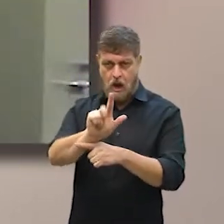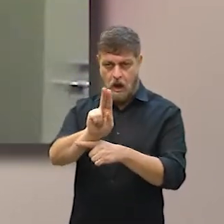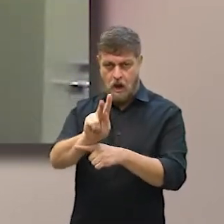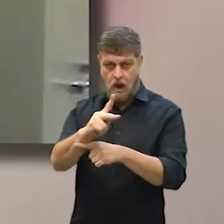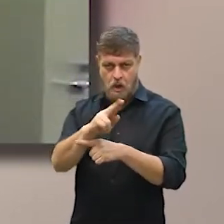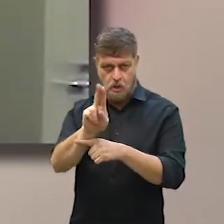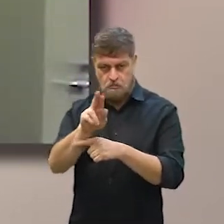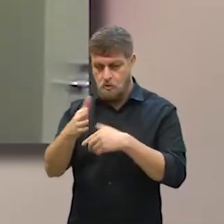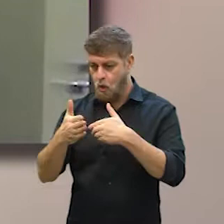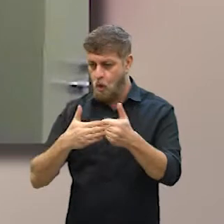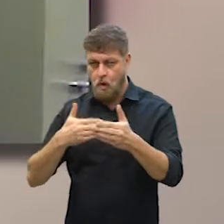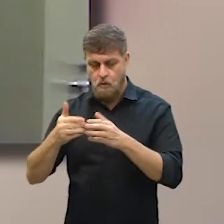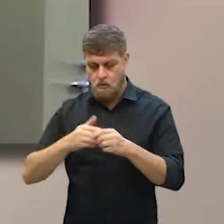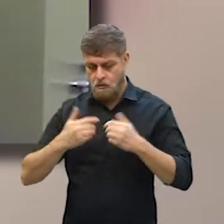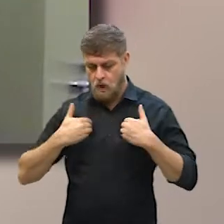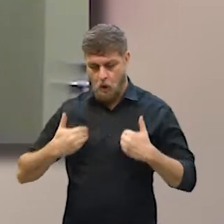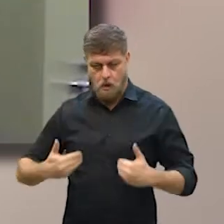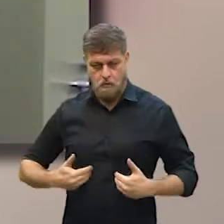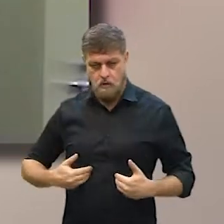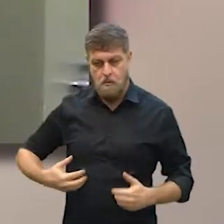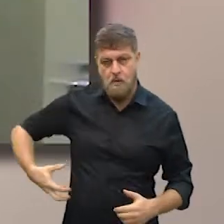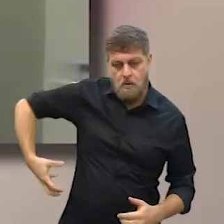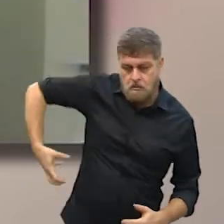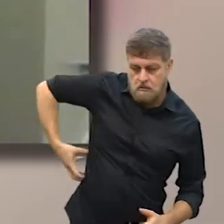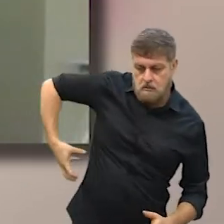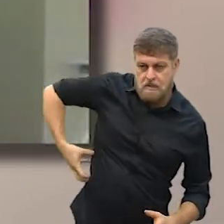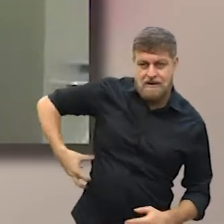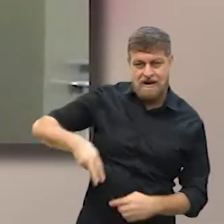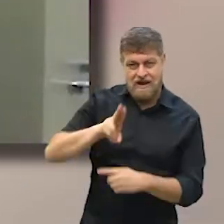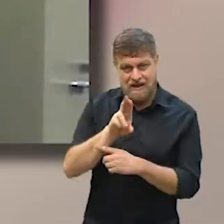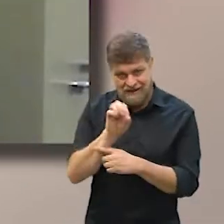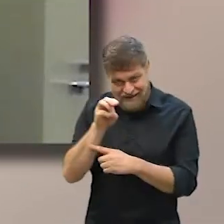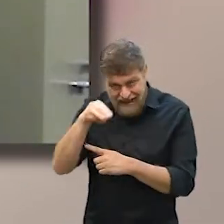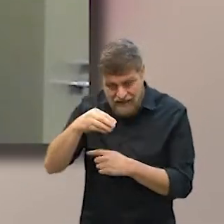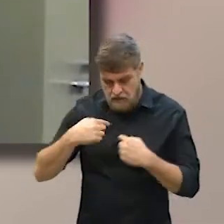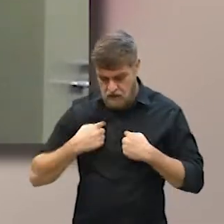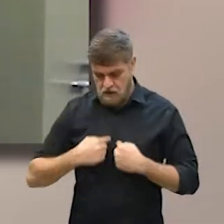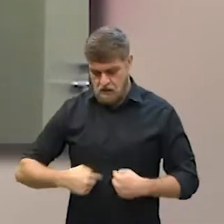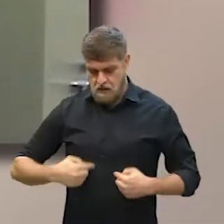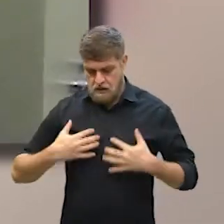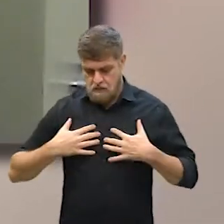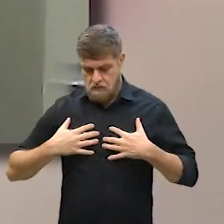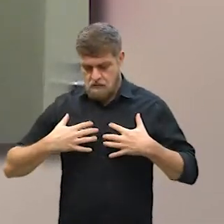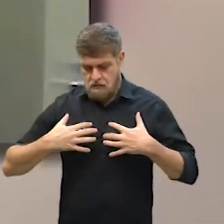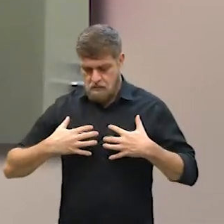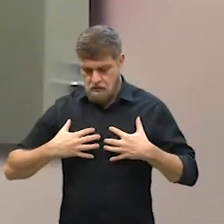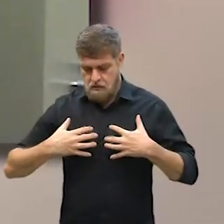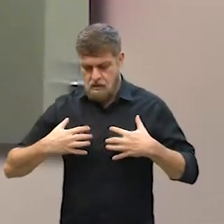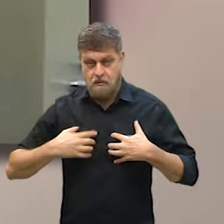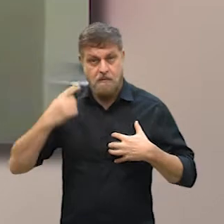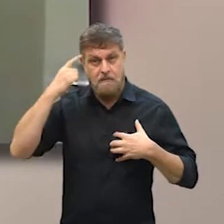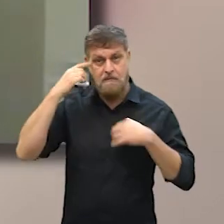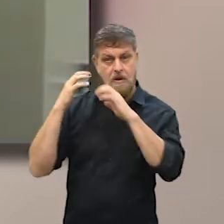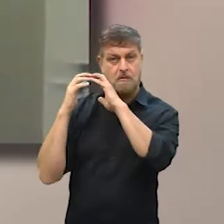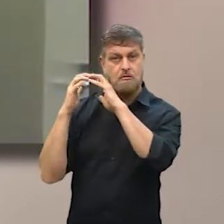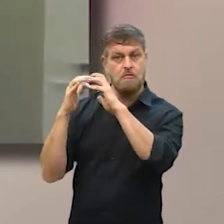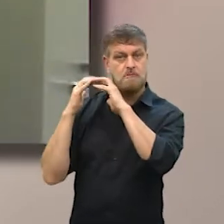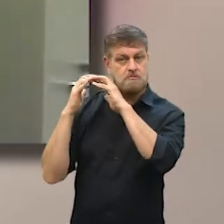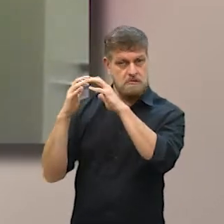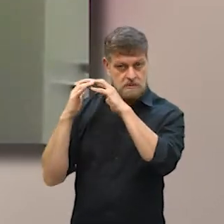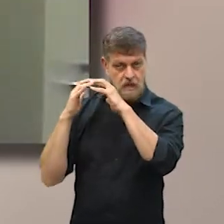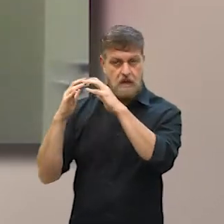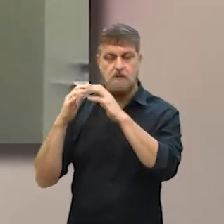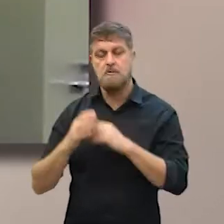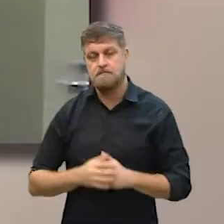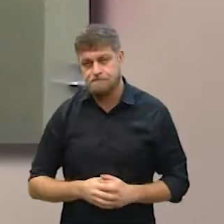outro se pode afetar qualquer órgão pode afetar ruins pode afetar os pulmões que põe a questão afetar o sistema nervoso central